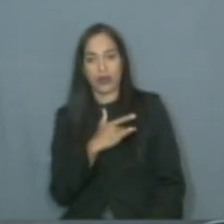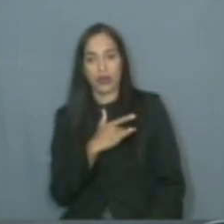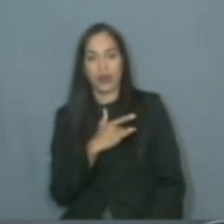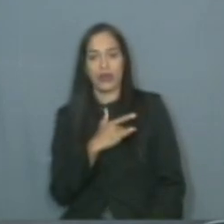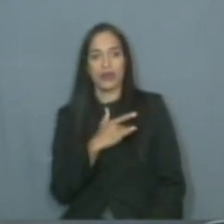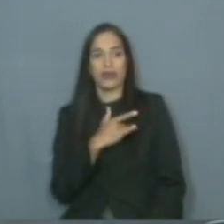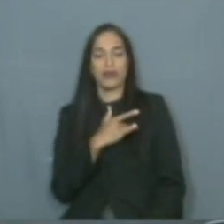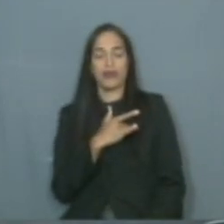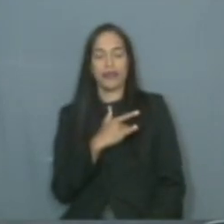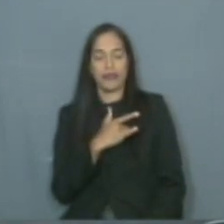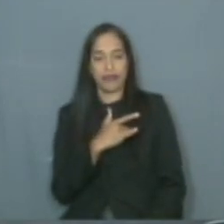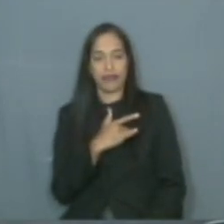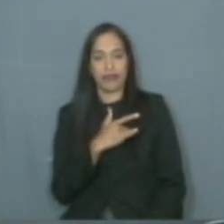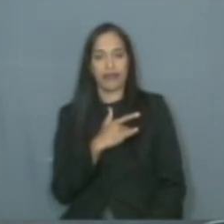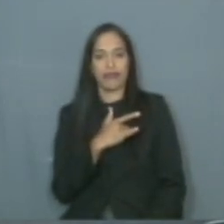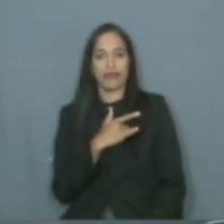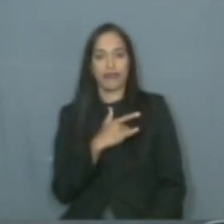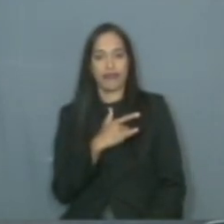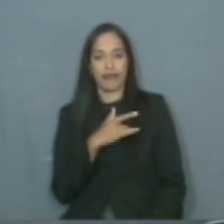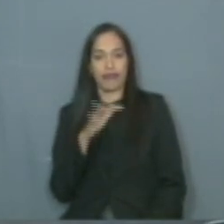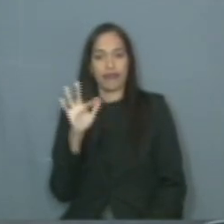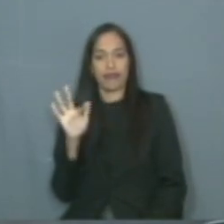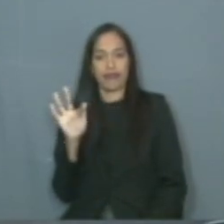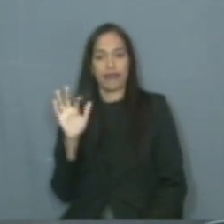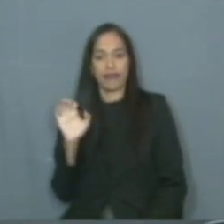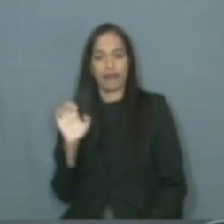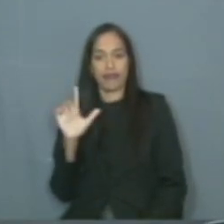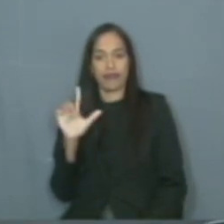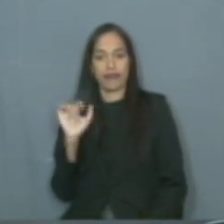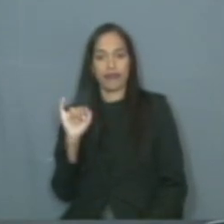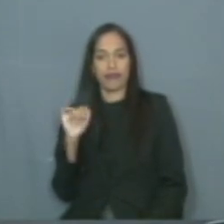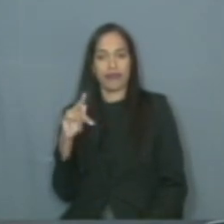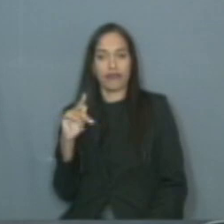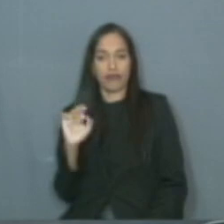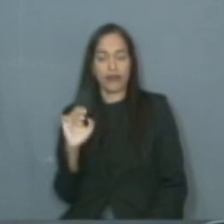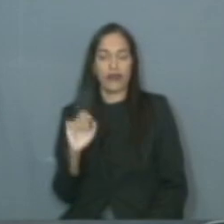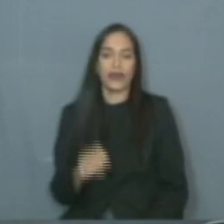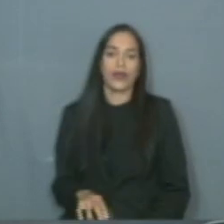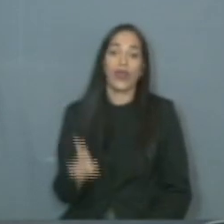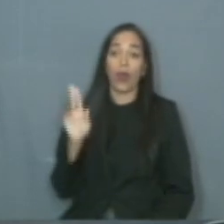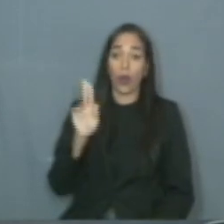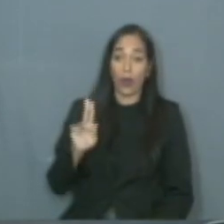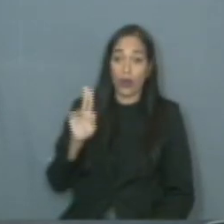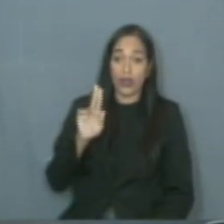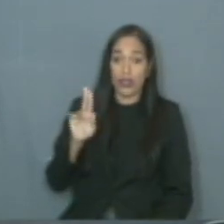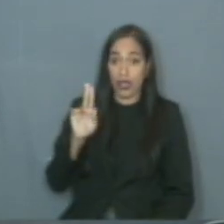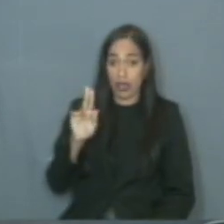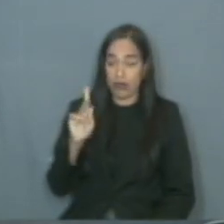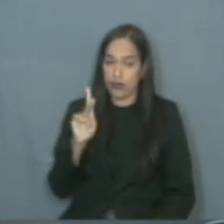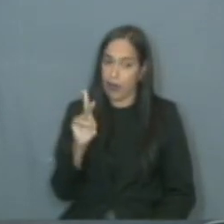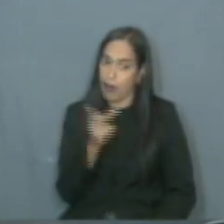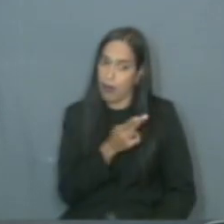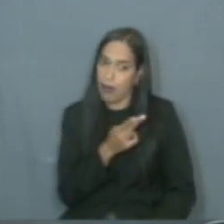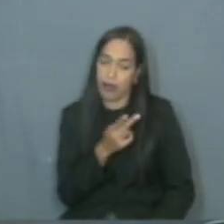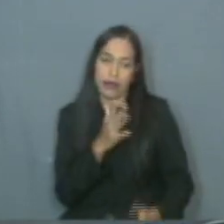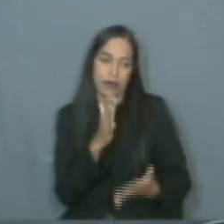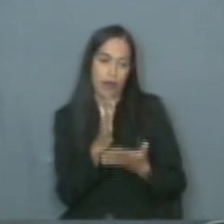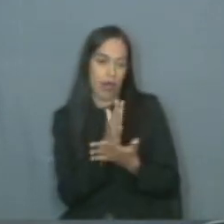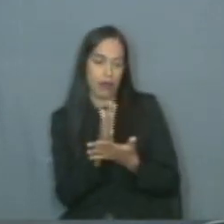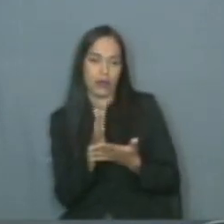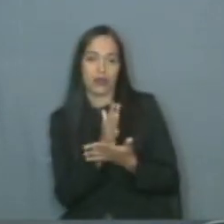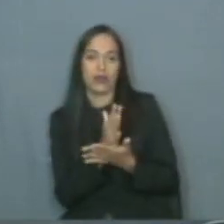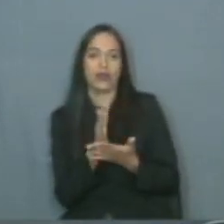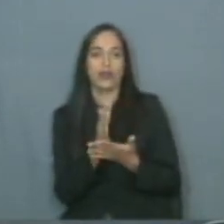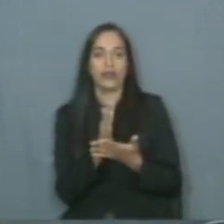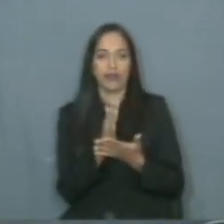podem fazer muito mal aos seres humanos, vereador Felipe, mas que, utilizadas de uma determinada forma ou com algumas ferramentas,